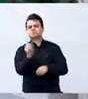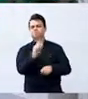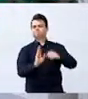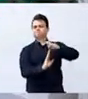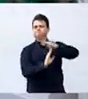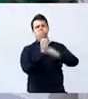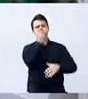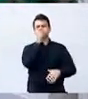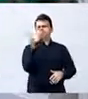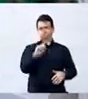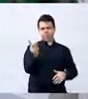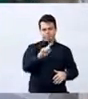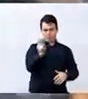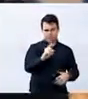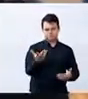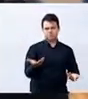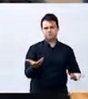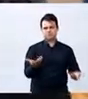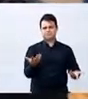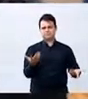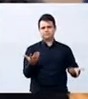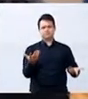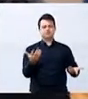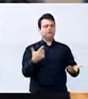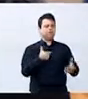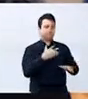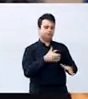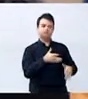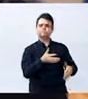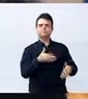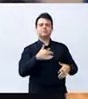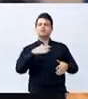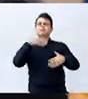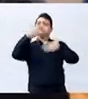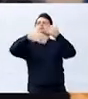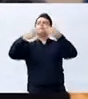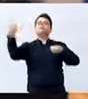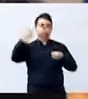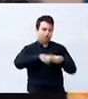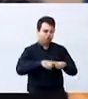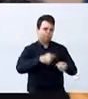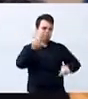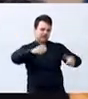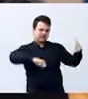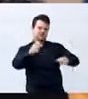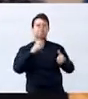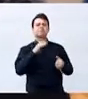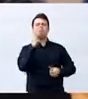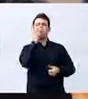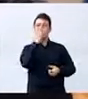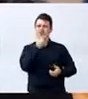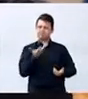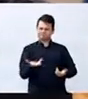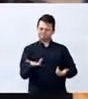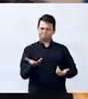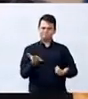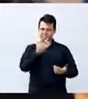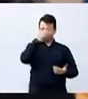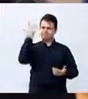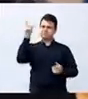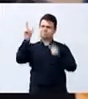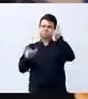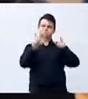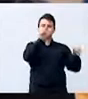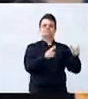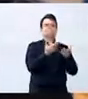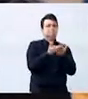pausa, até você ser reenquadrado de novo em outra terapia, leva um tempo, né? E esses pacientes, eu acredito que